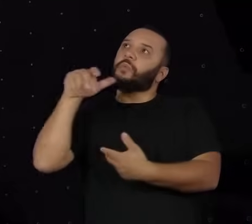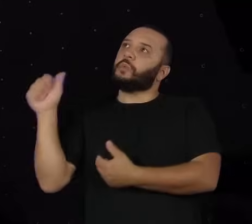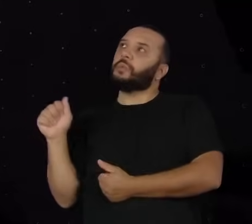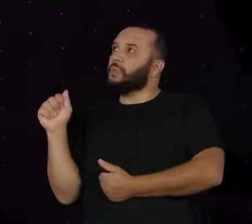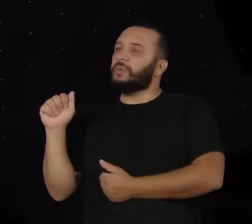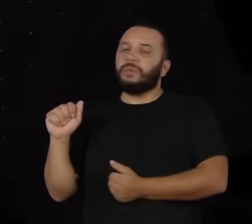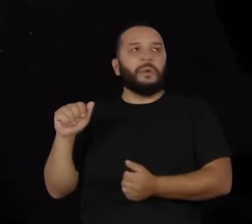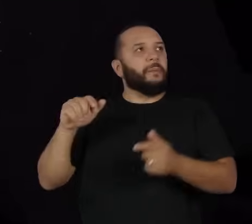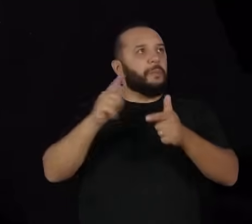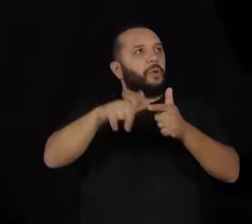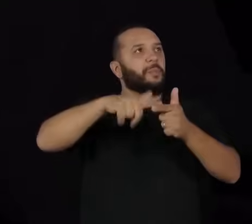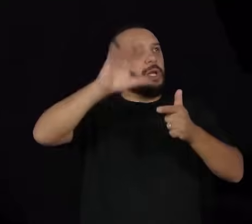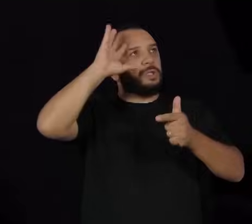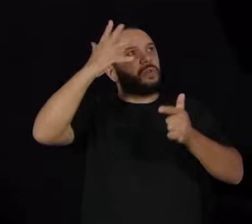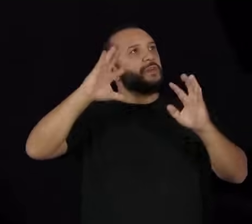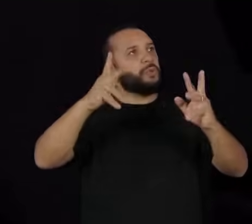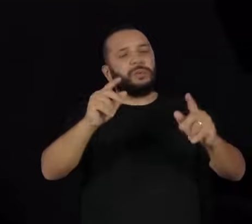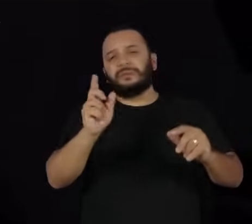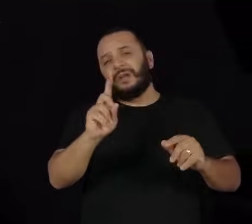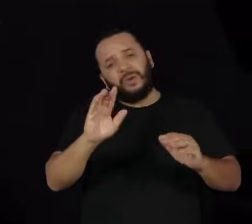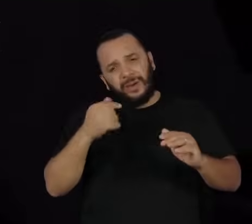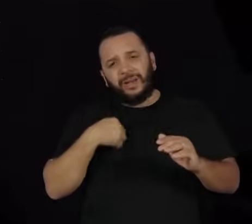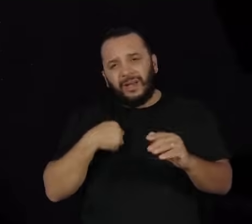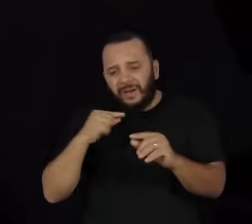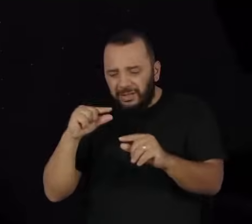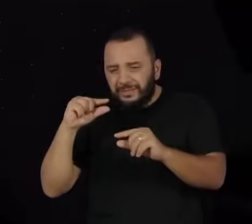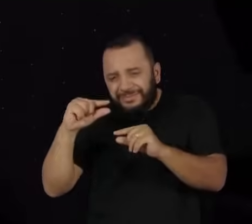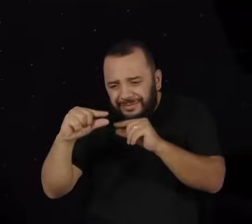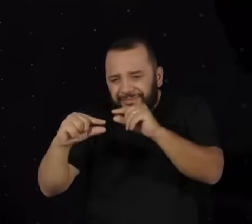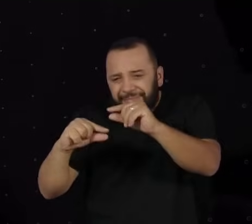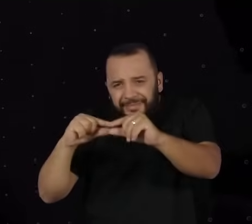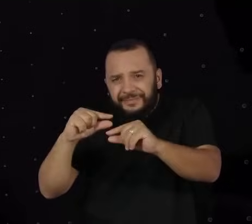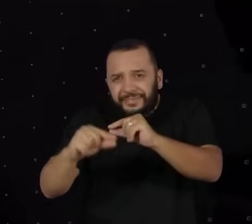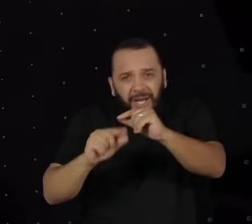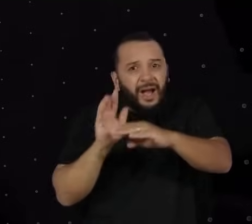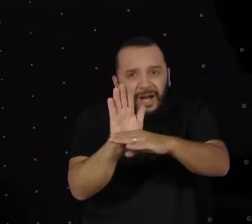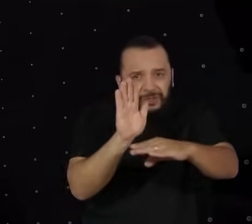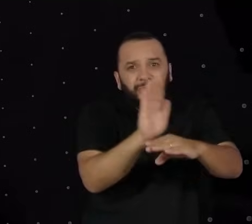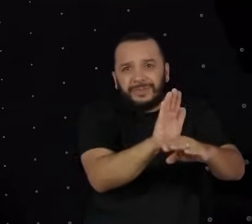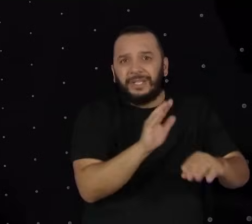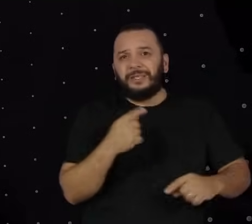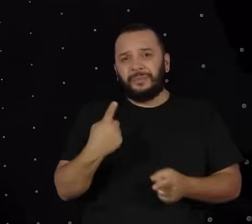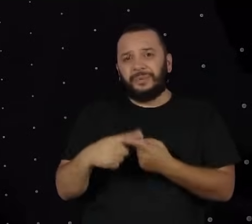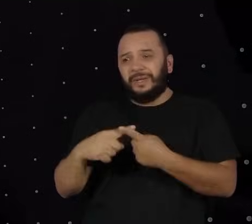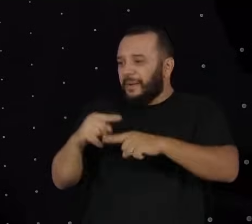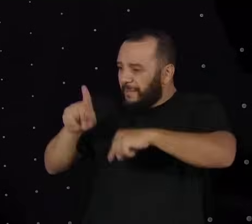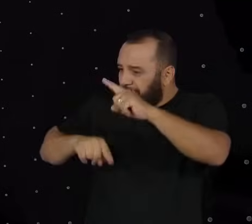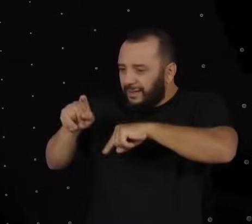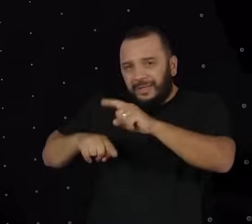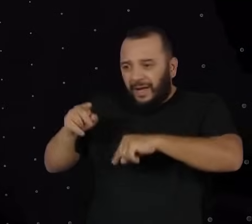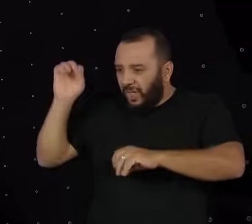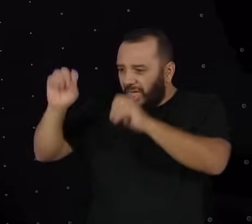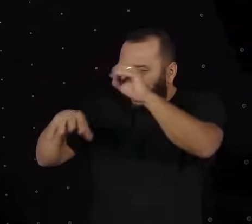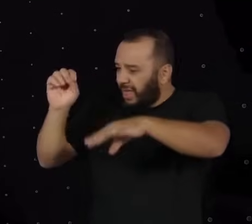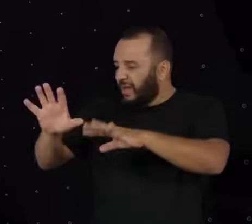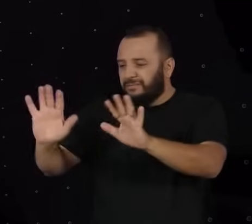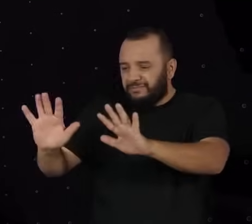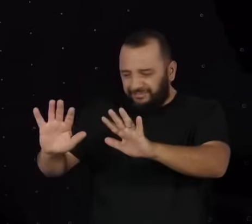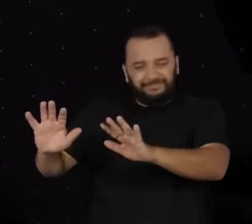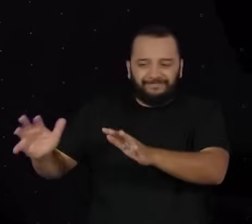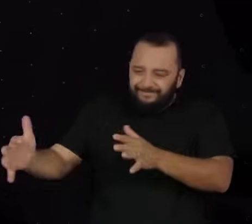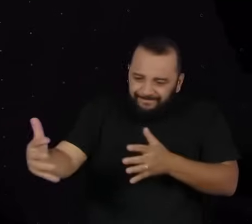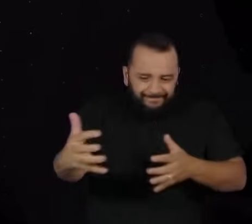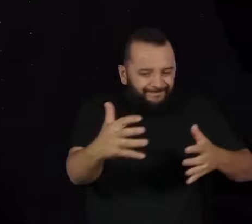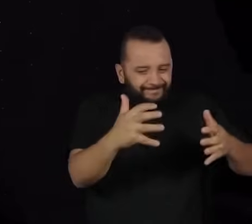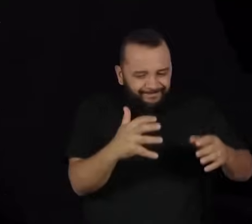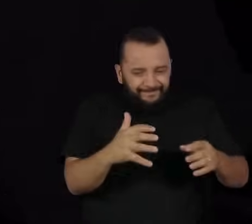problemas, mas estou ajudando não só a tirar esse material que seria de forma irregular, descartado, mas também fazendo